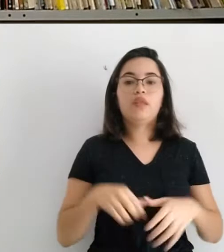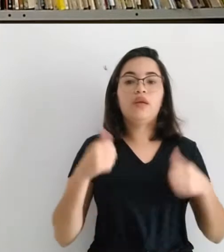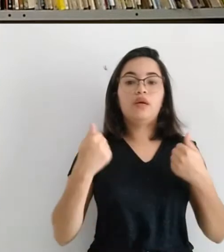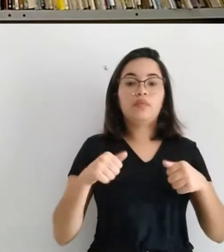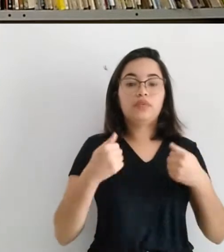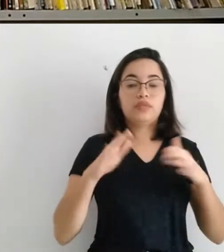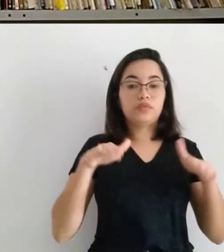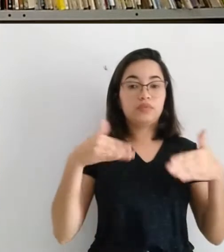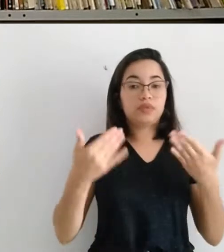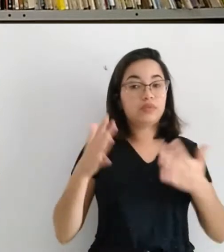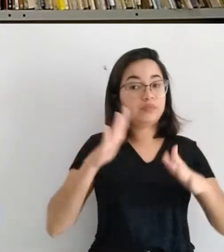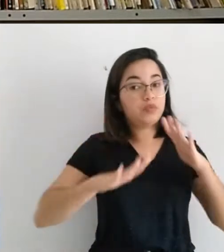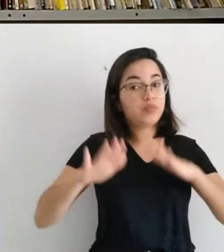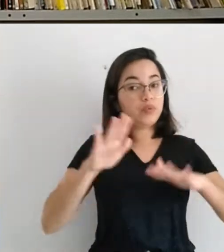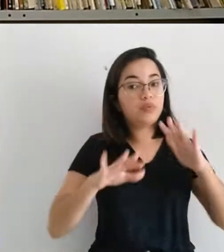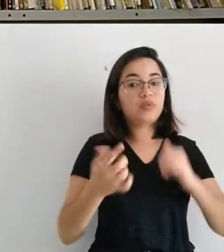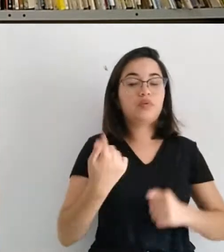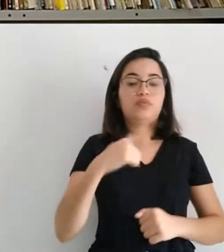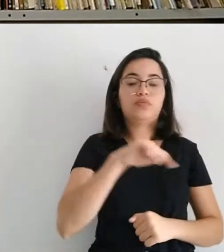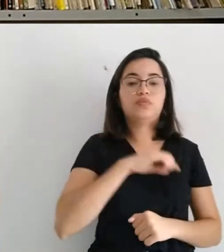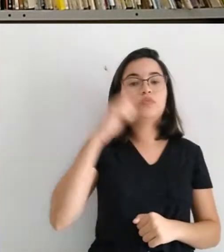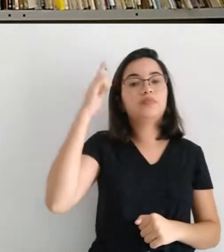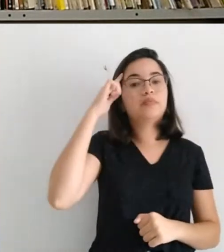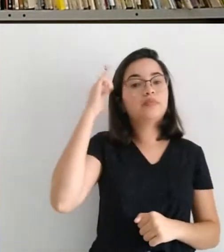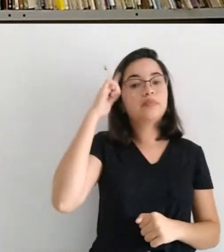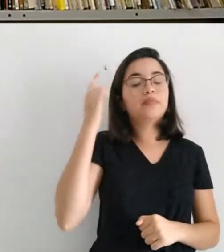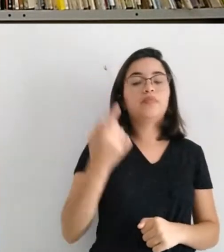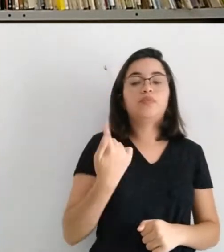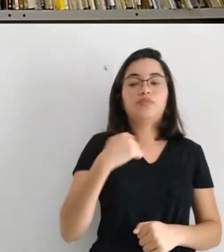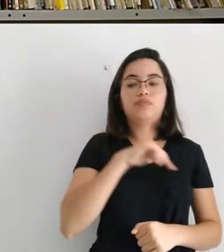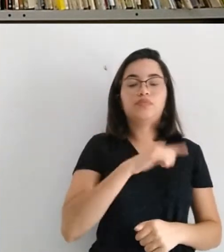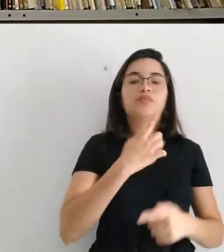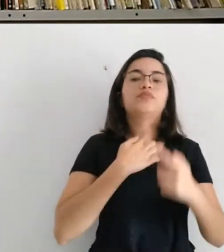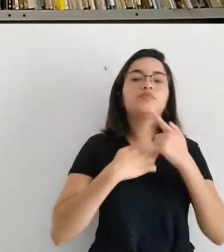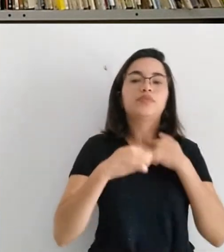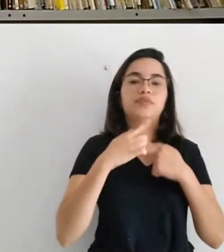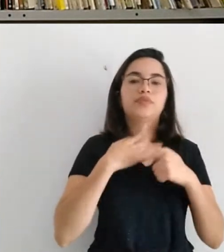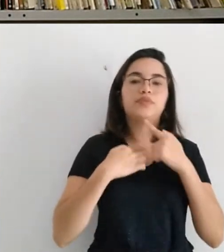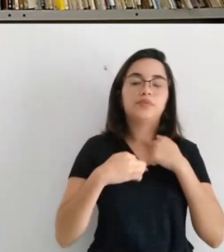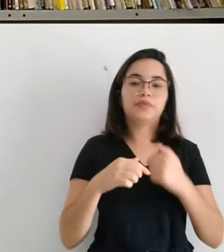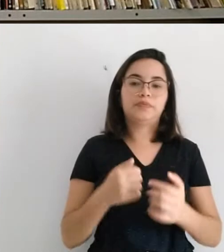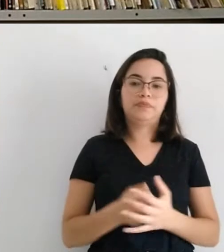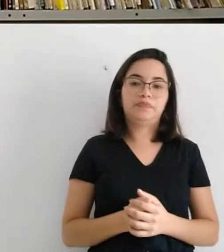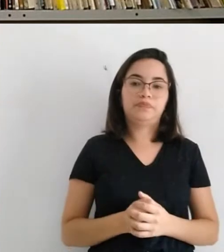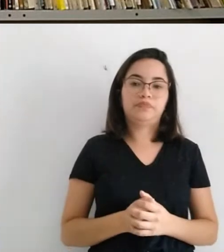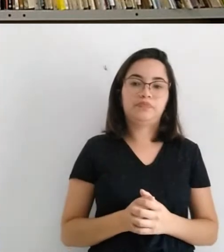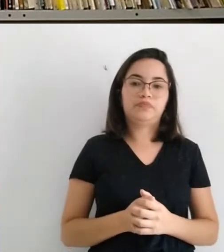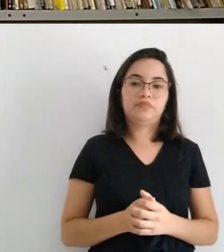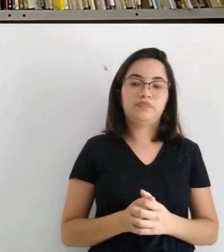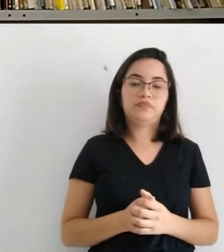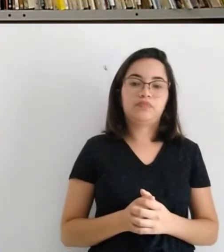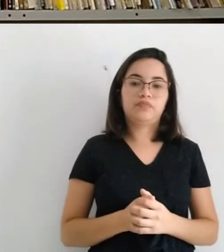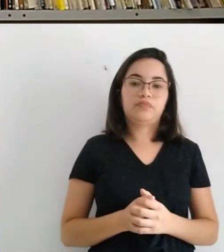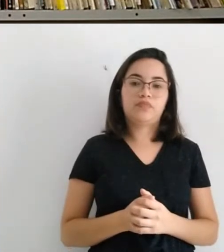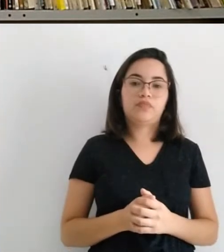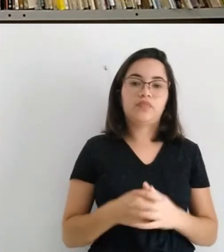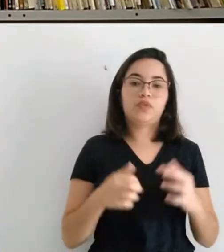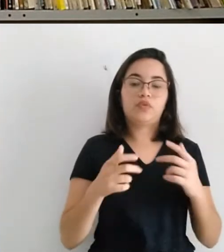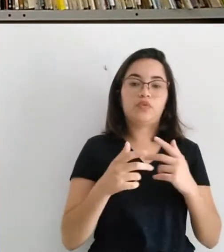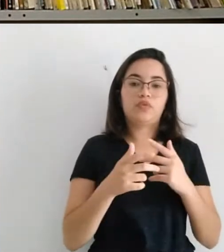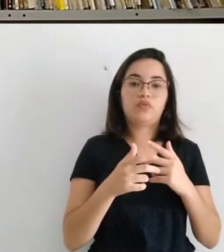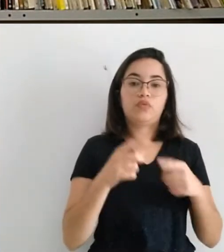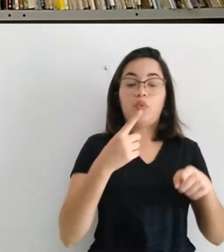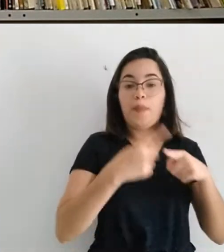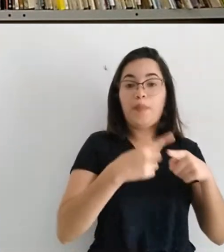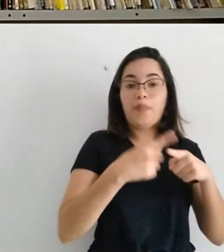tomar cuidado com os nossos pensamentos, com os nossos desejos, com aquilo que nos motiva a fazer